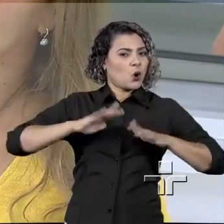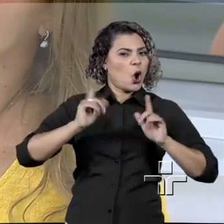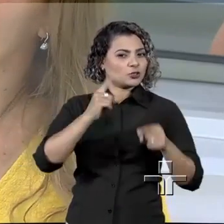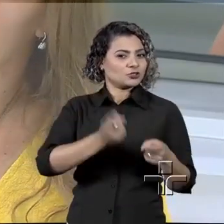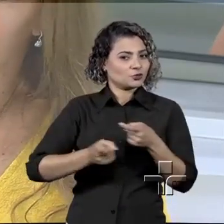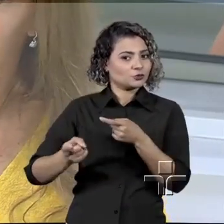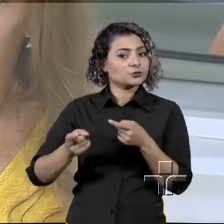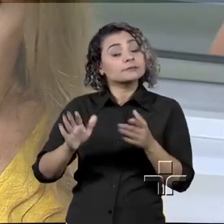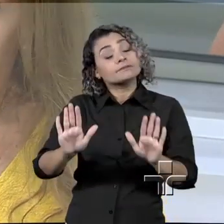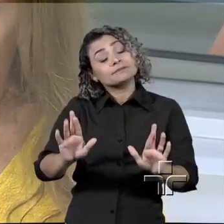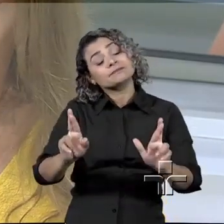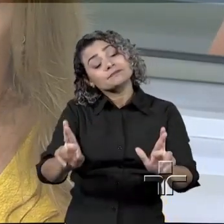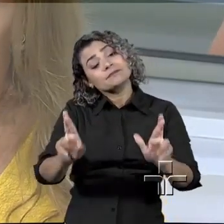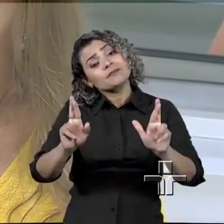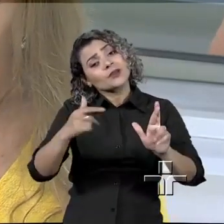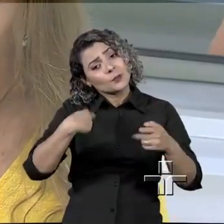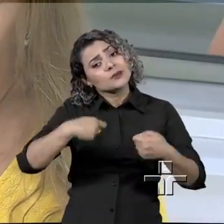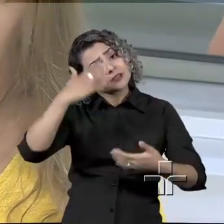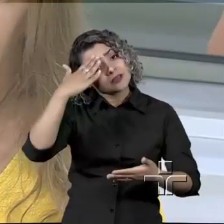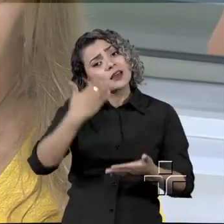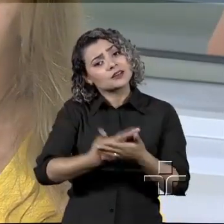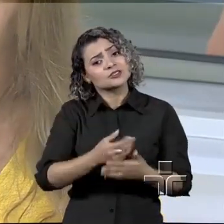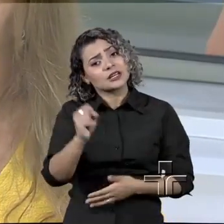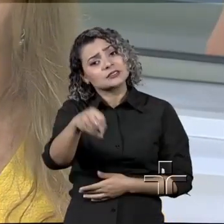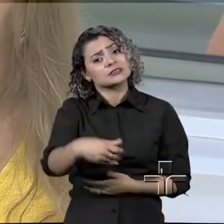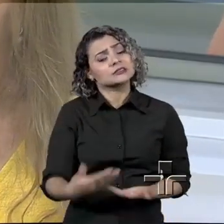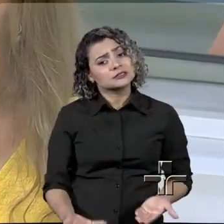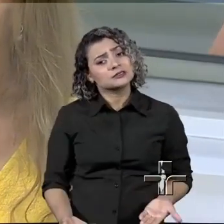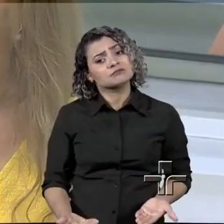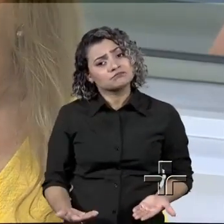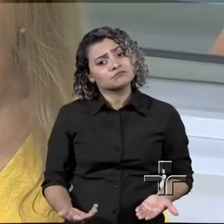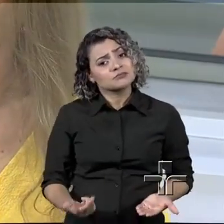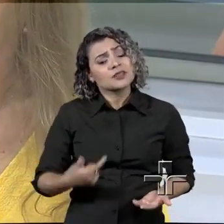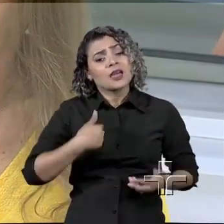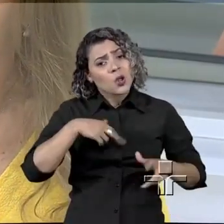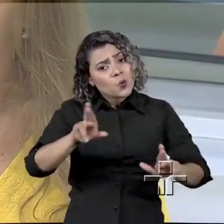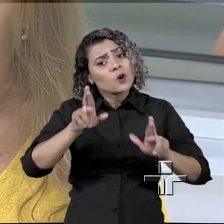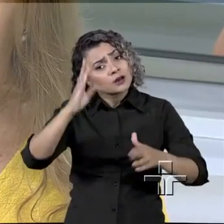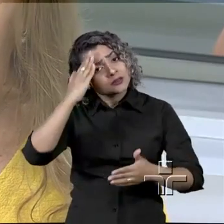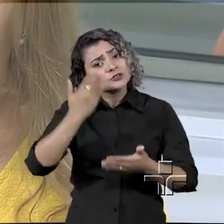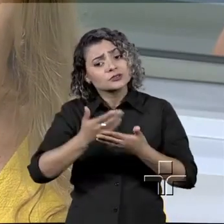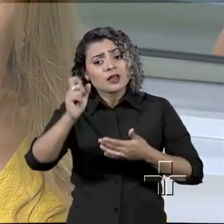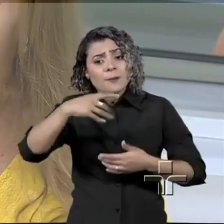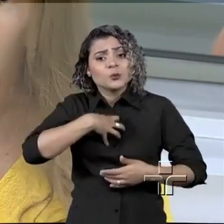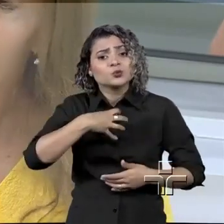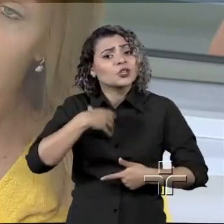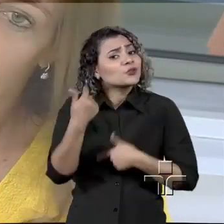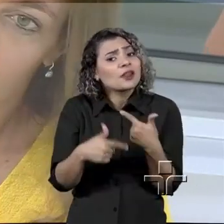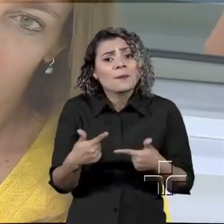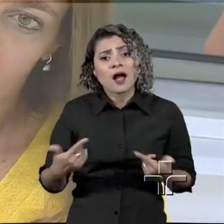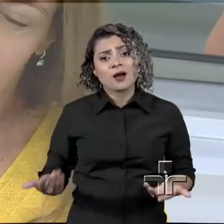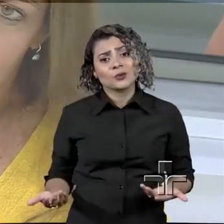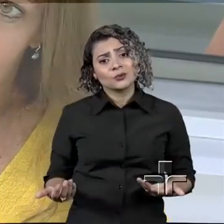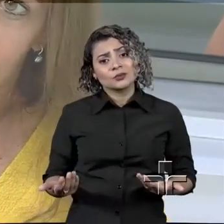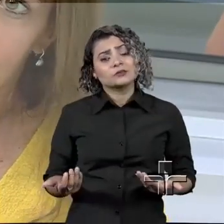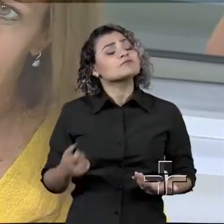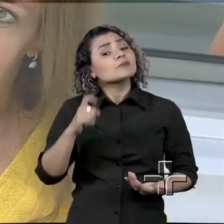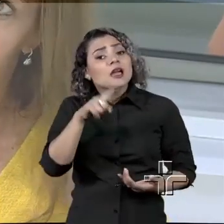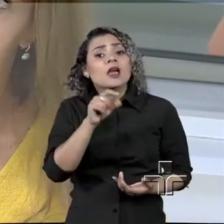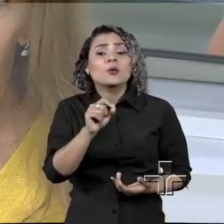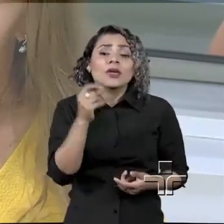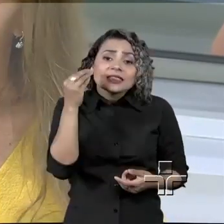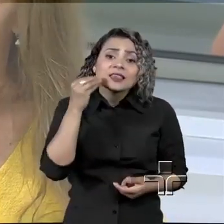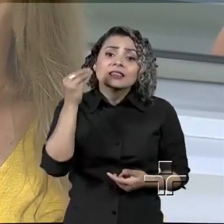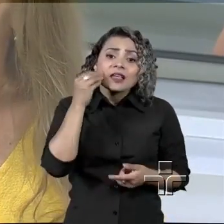Thaís, eu tenho que acreditar que sim. Porque, assim, essa é a minha forma de trabalhar e até a forma de